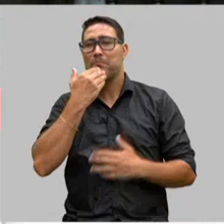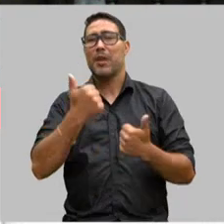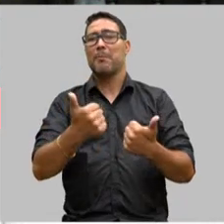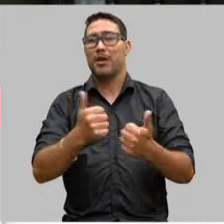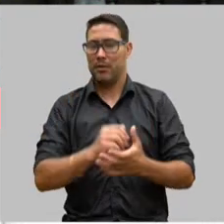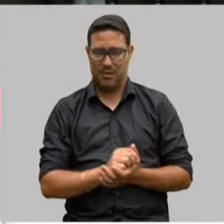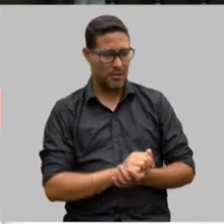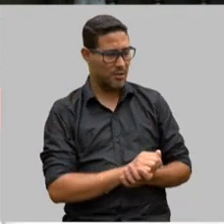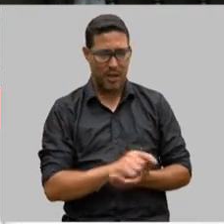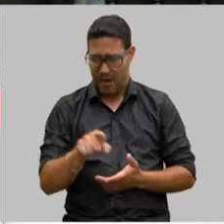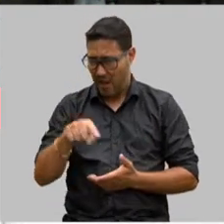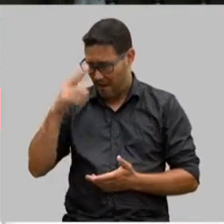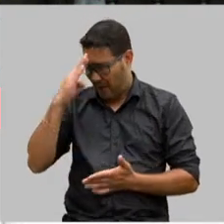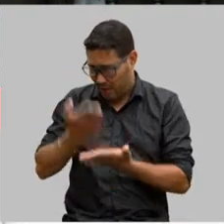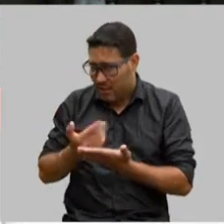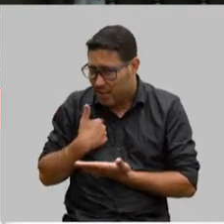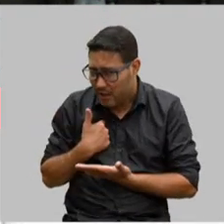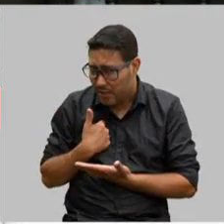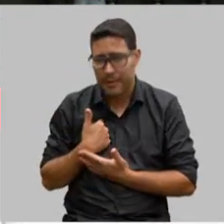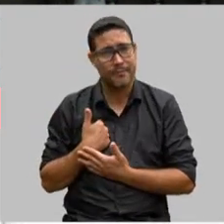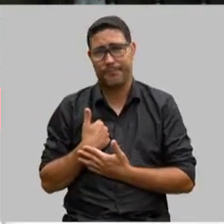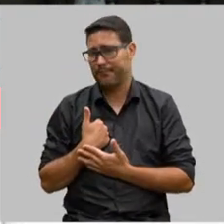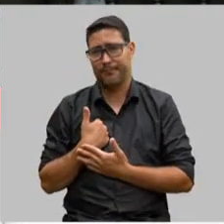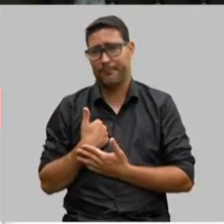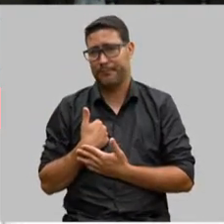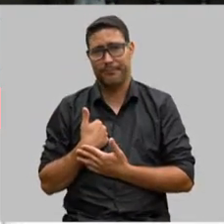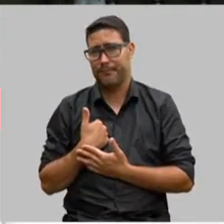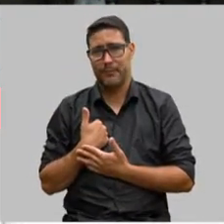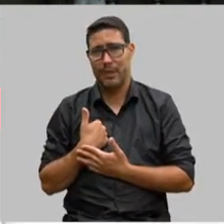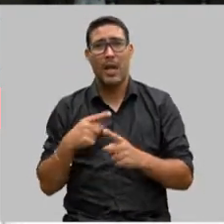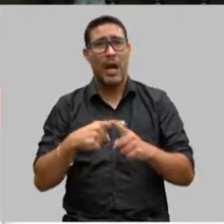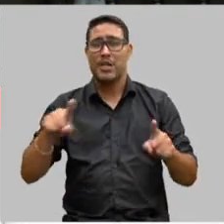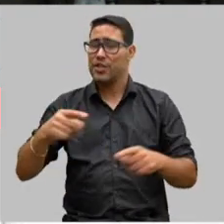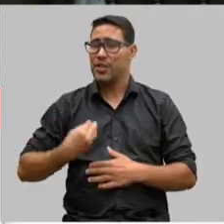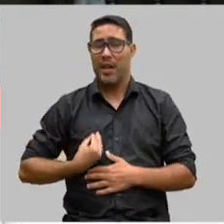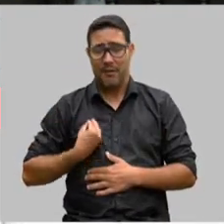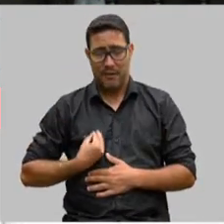Gente, nós estamos vivendo uma insanidade.